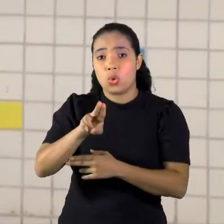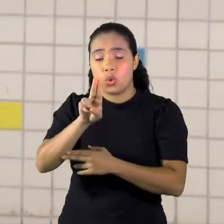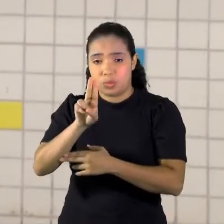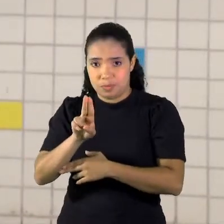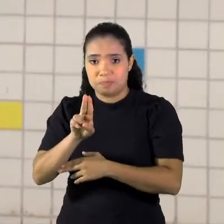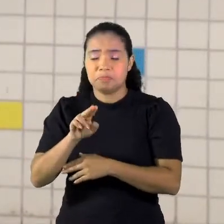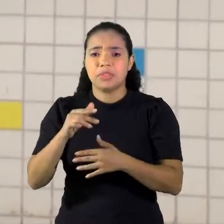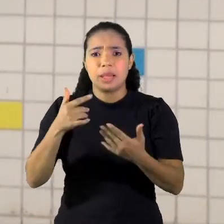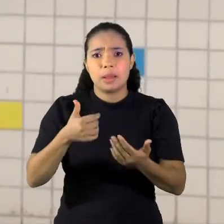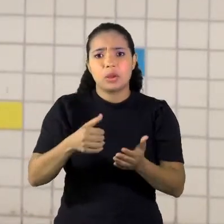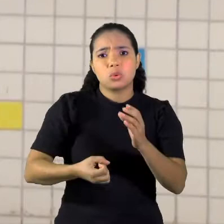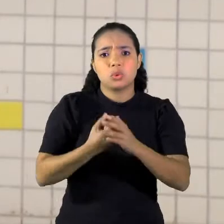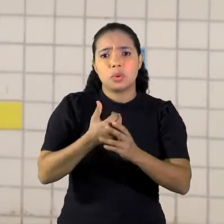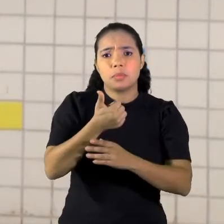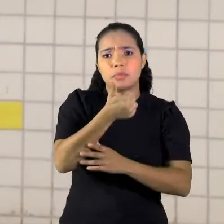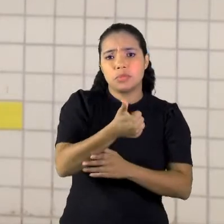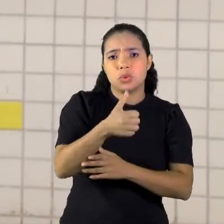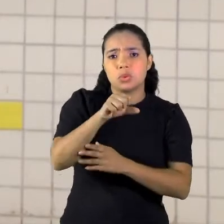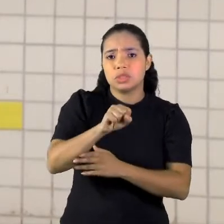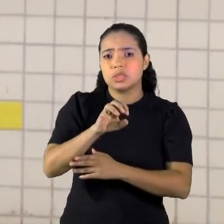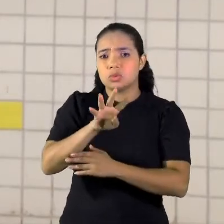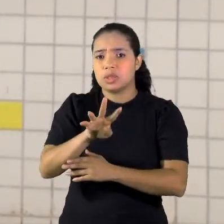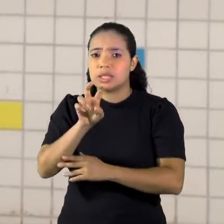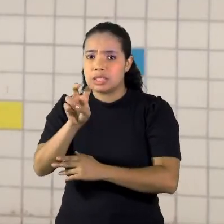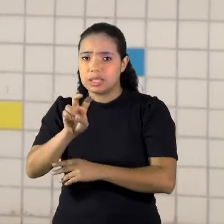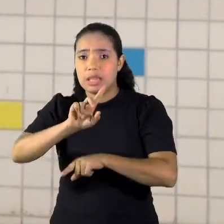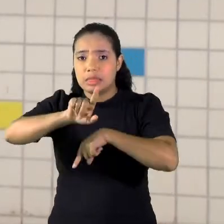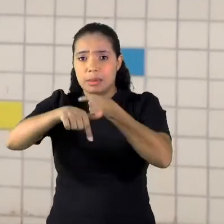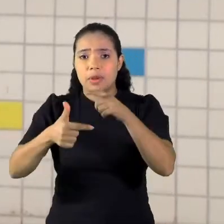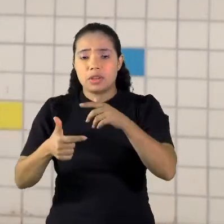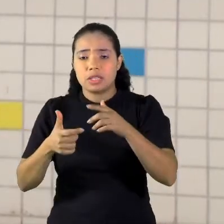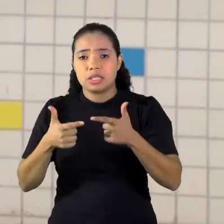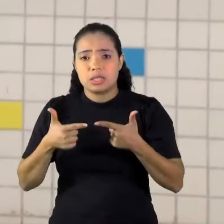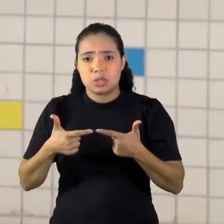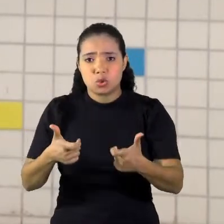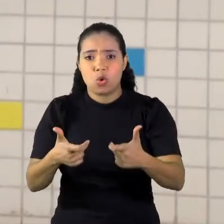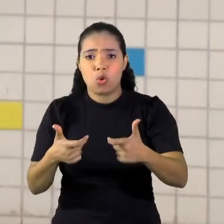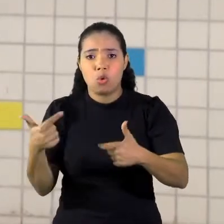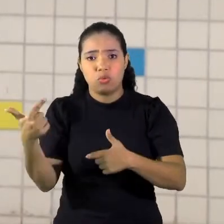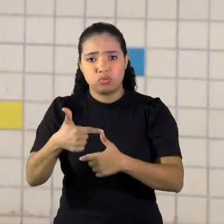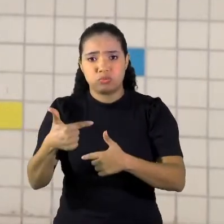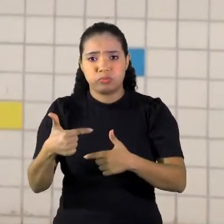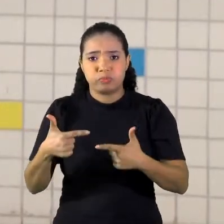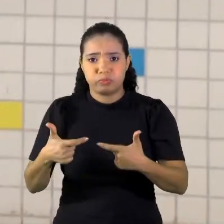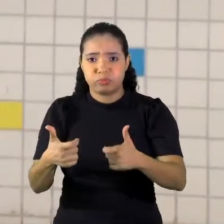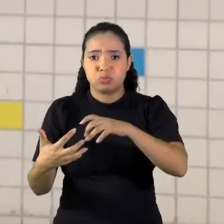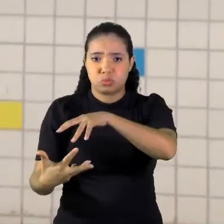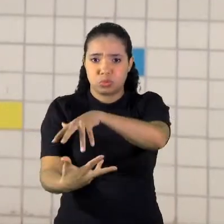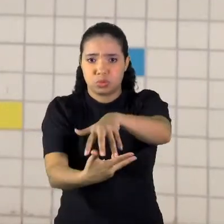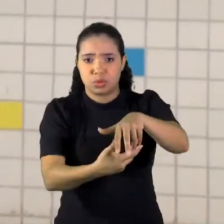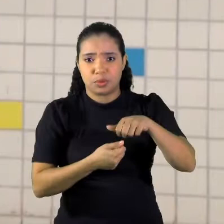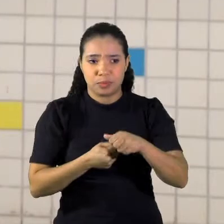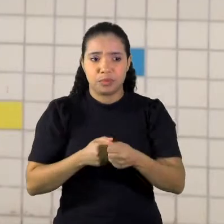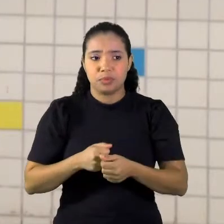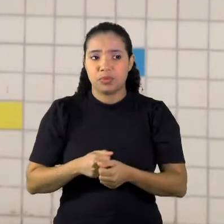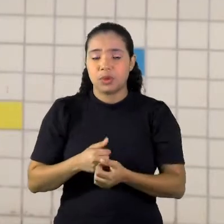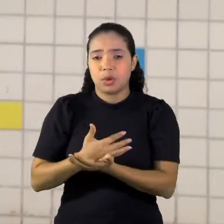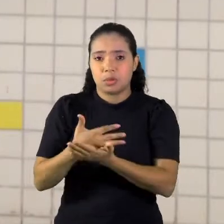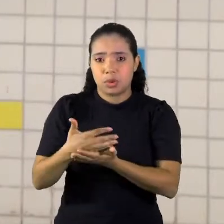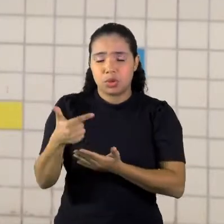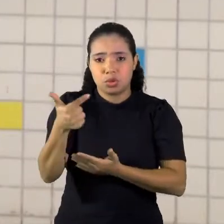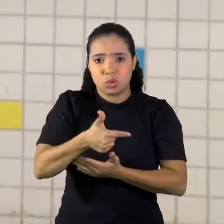1945, depois da Segunda Guerra Mundial. O conflito que aconteceu durante a Segunda